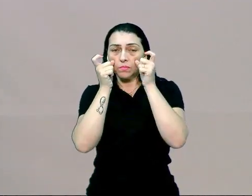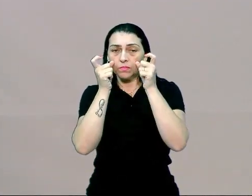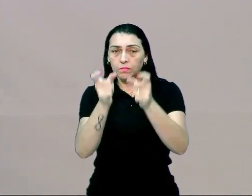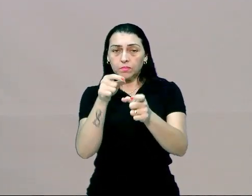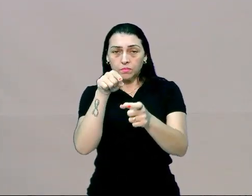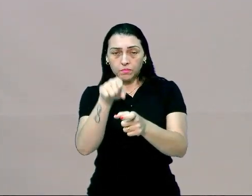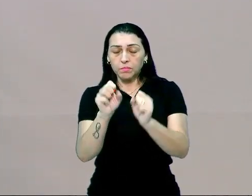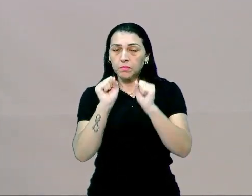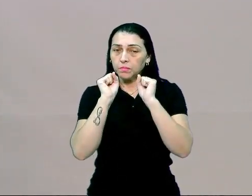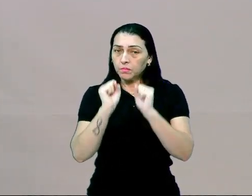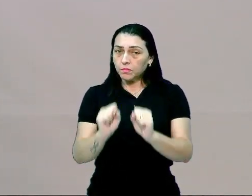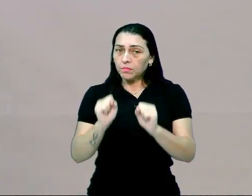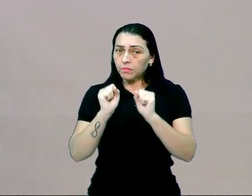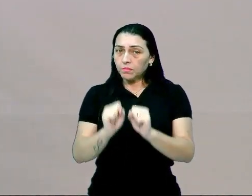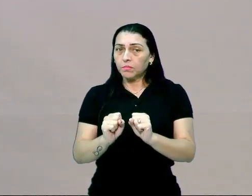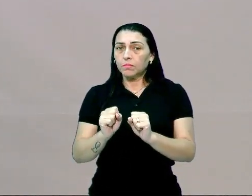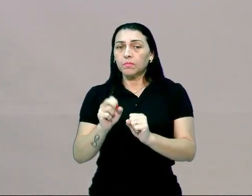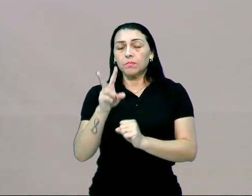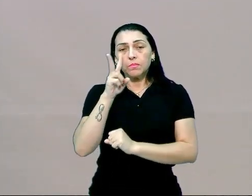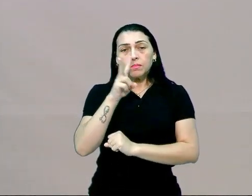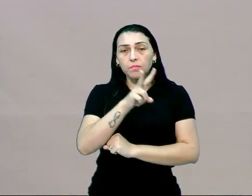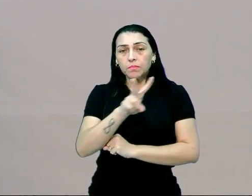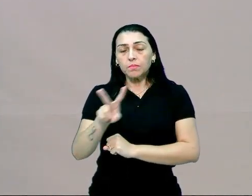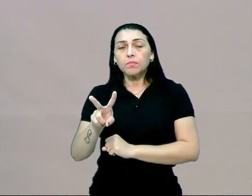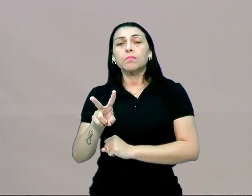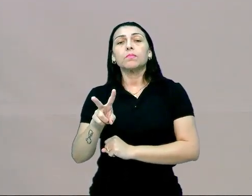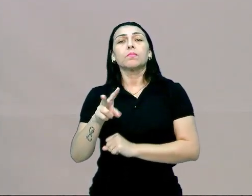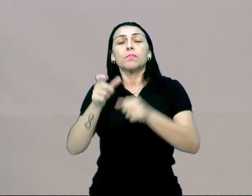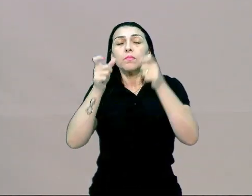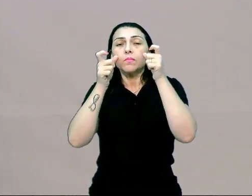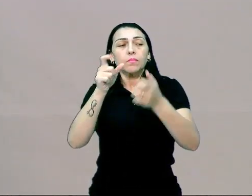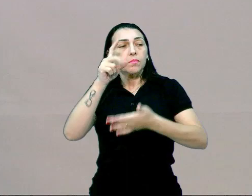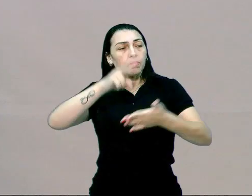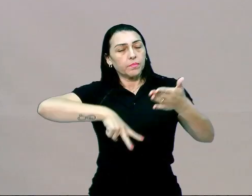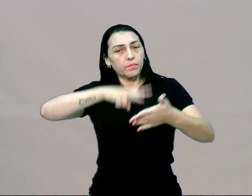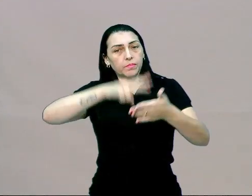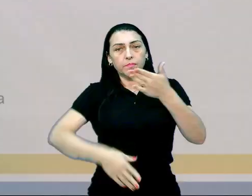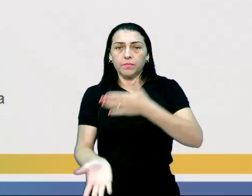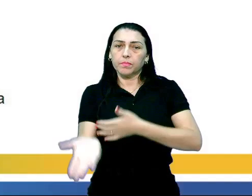para que você possa acompanhar